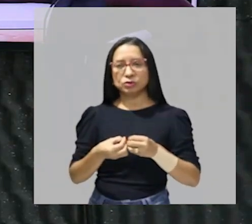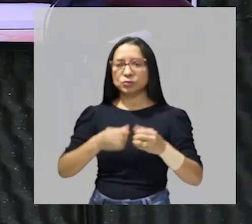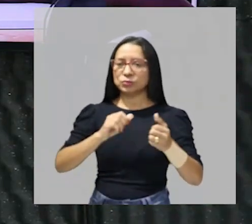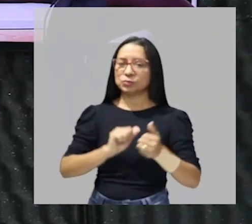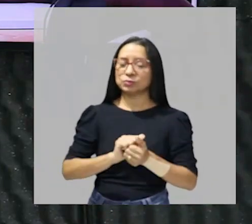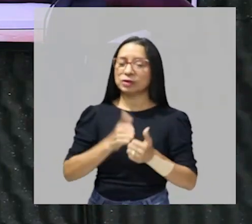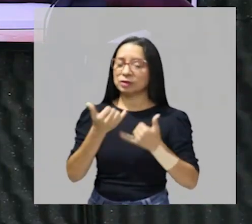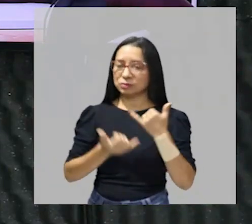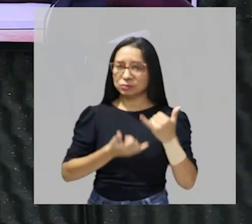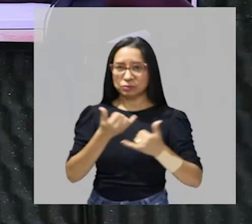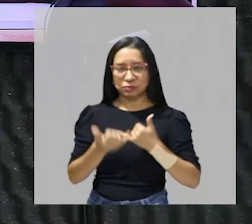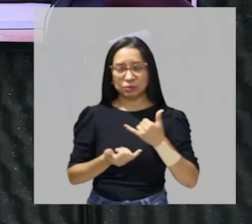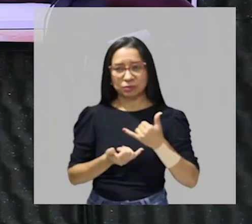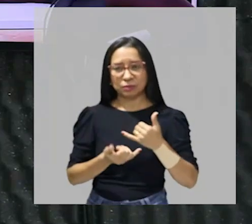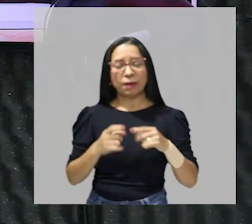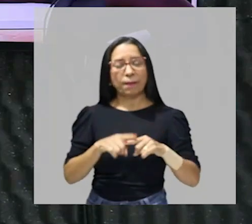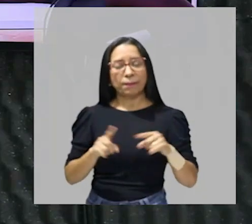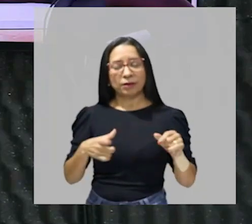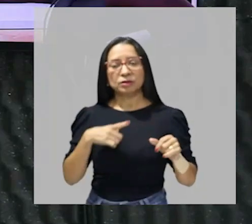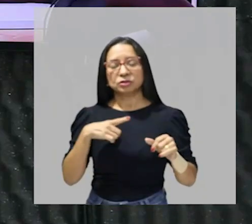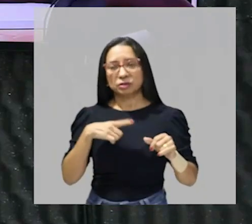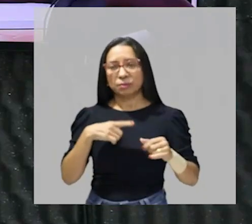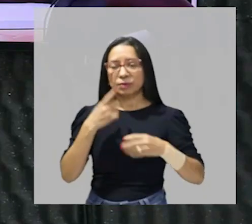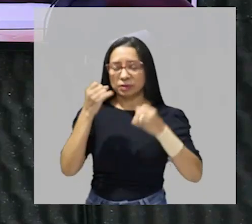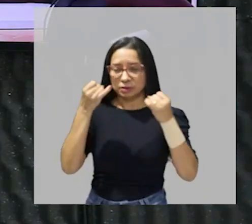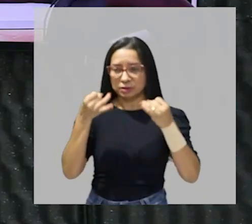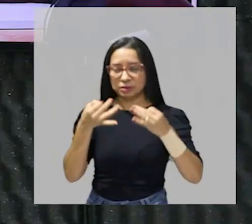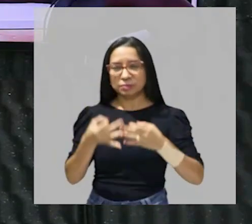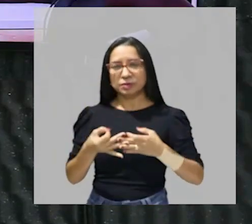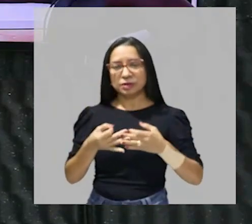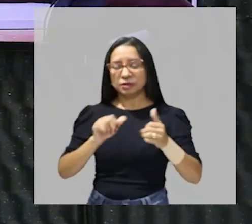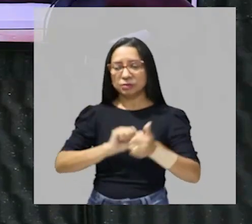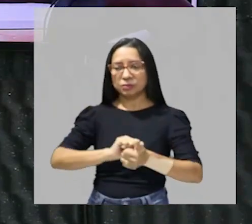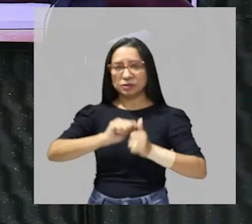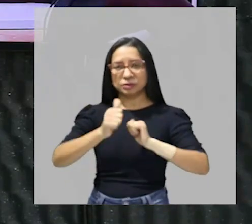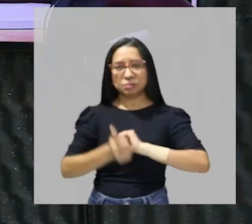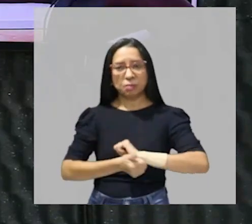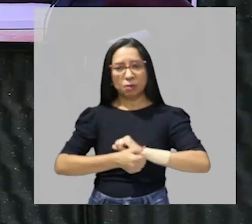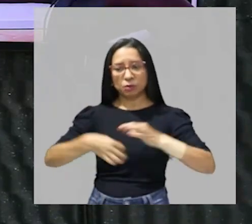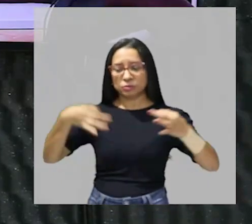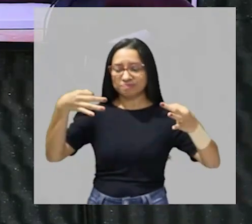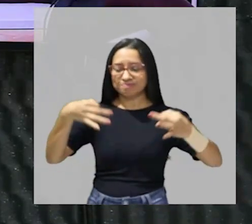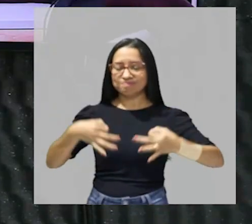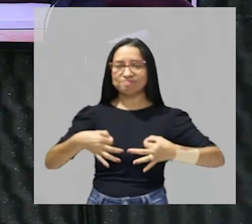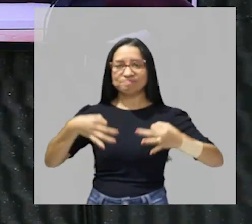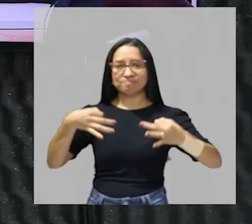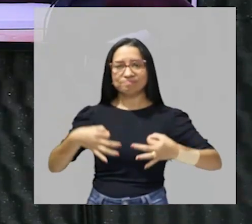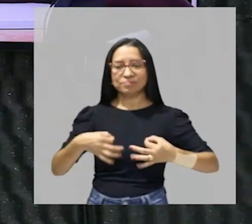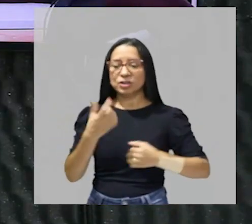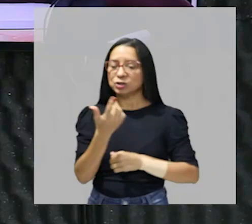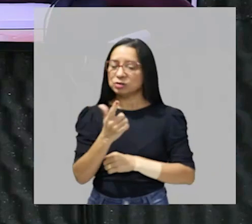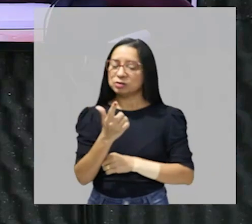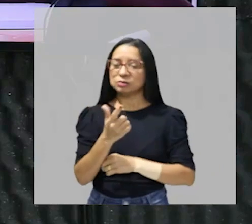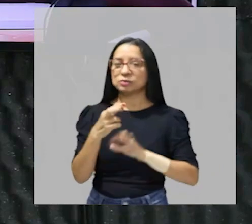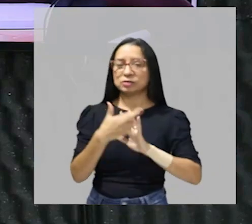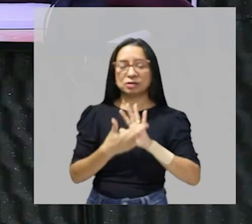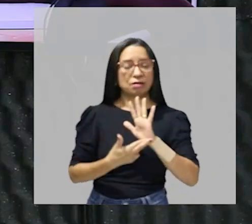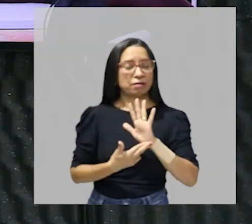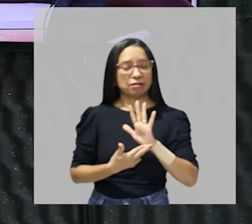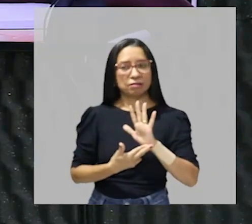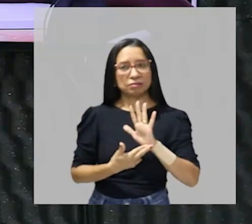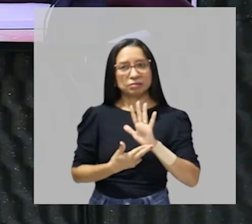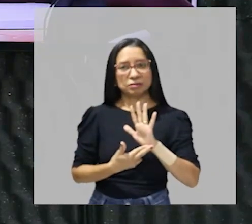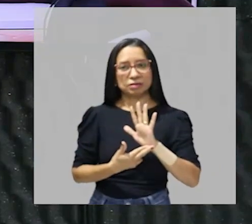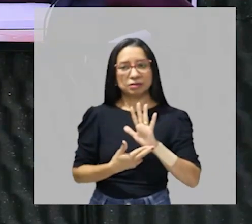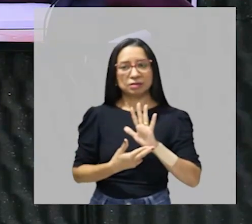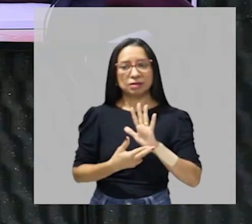de performance, que o esporte de performance, ele não tem as suas regras muito flexíveis como no jogo, já são regras